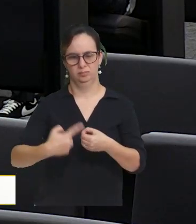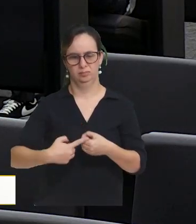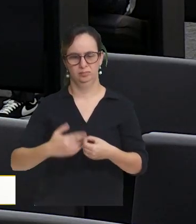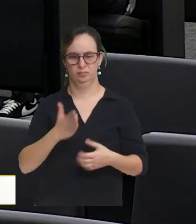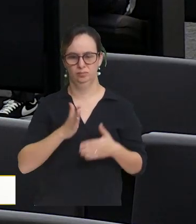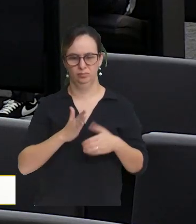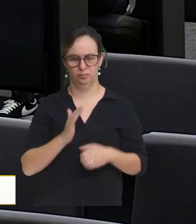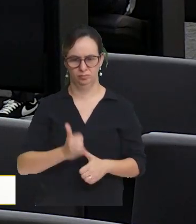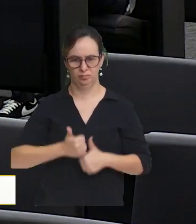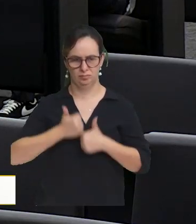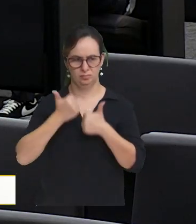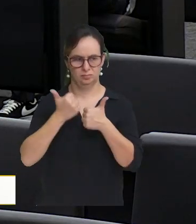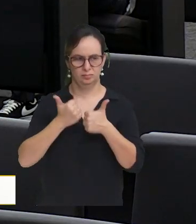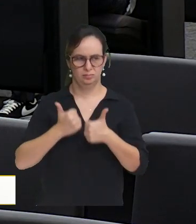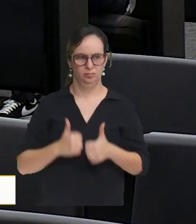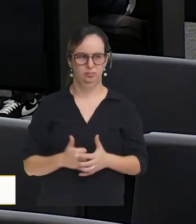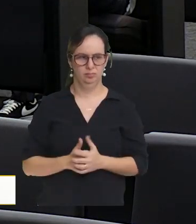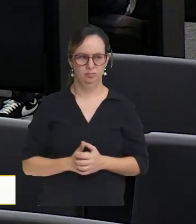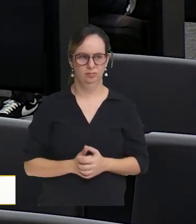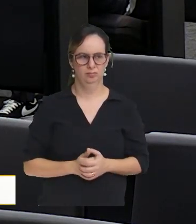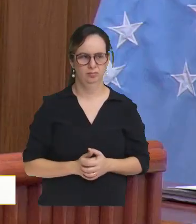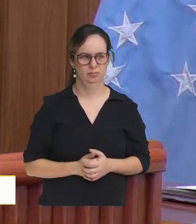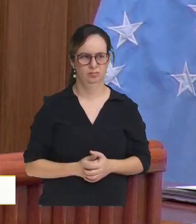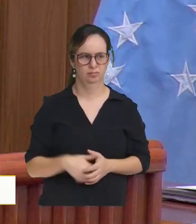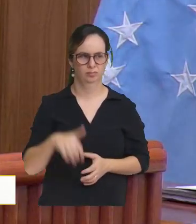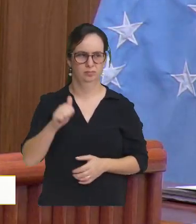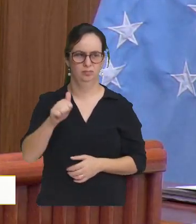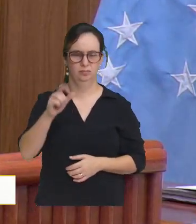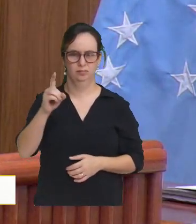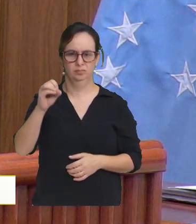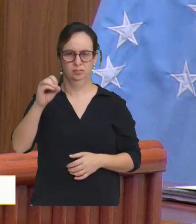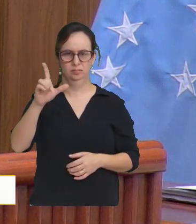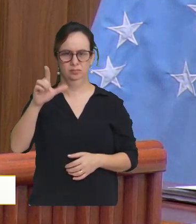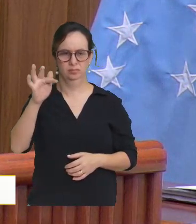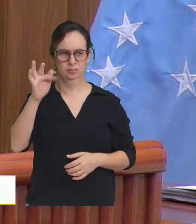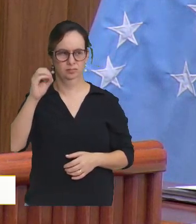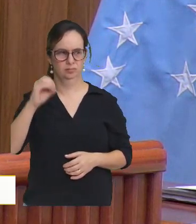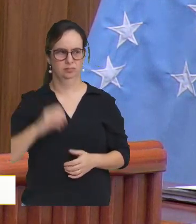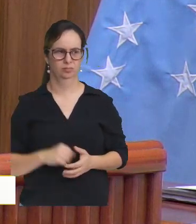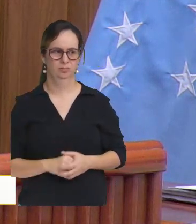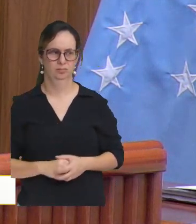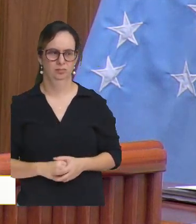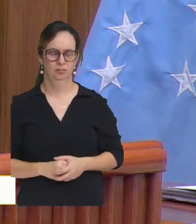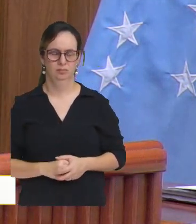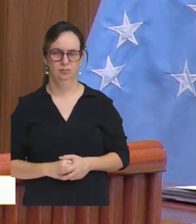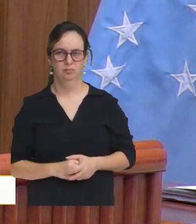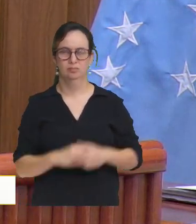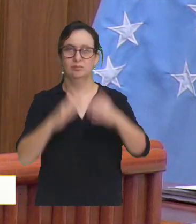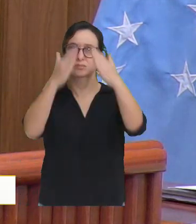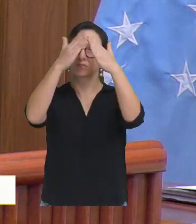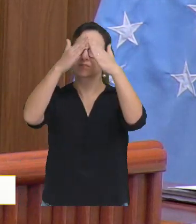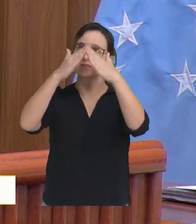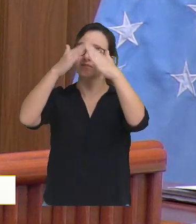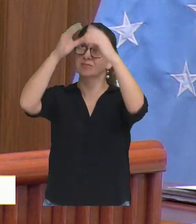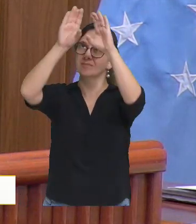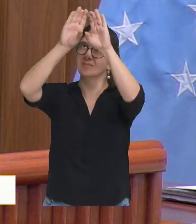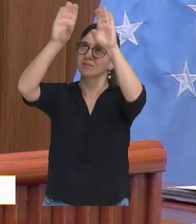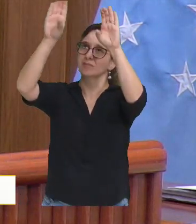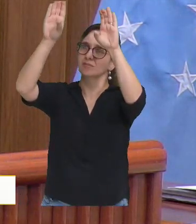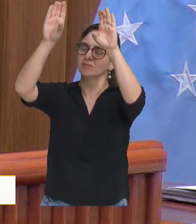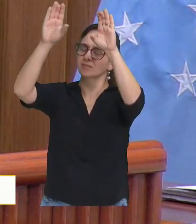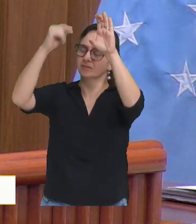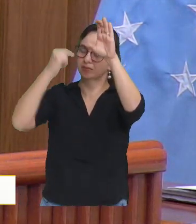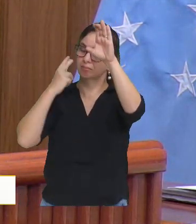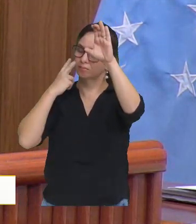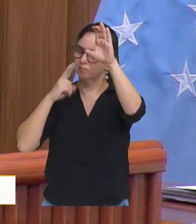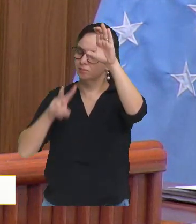Dr. Adolfo, peço ao Senhor que lá no céu interceda por